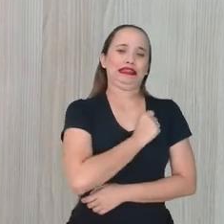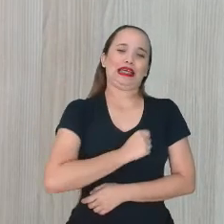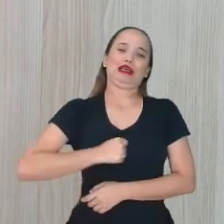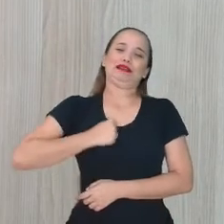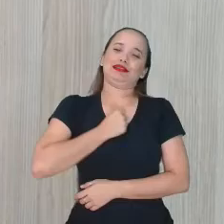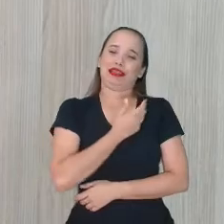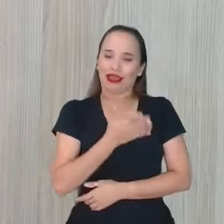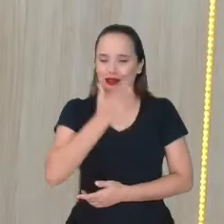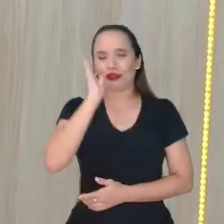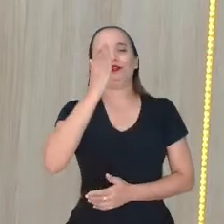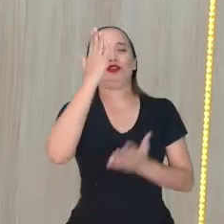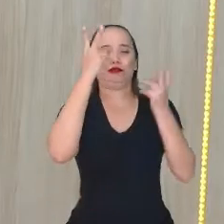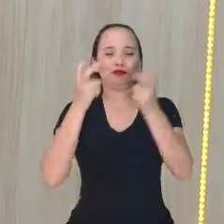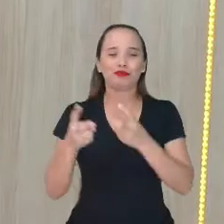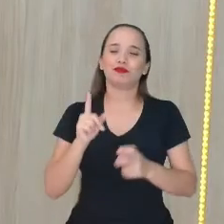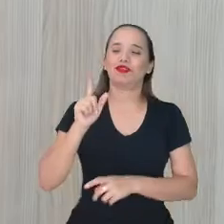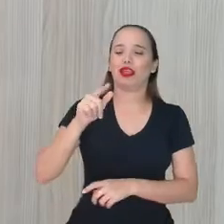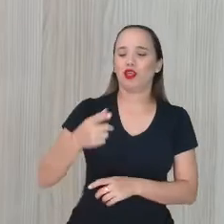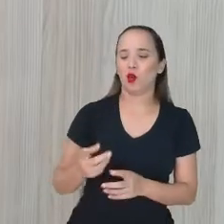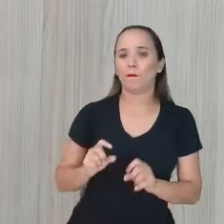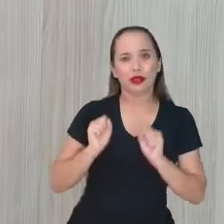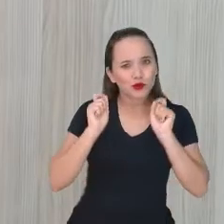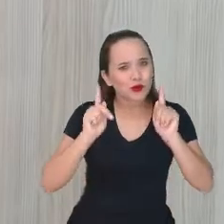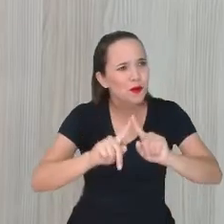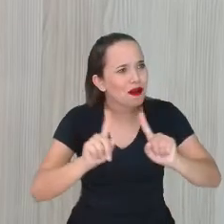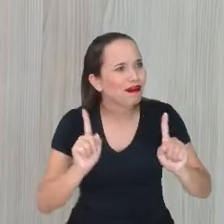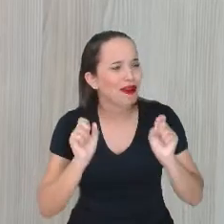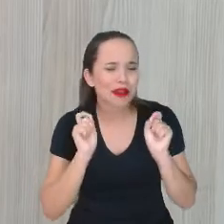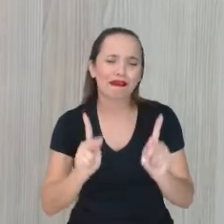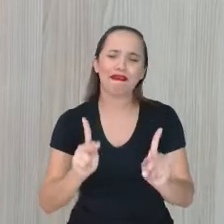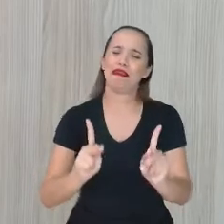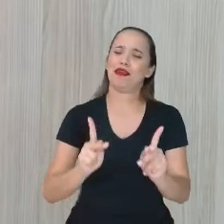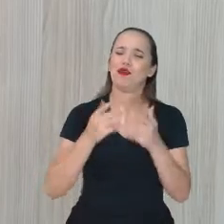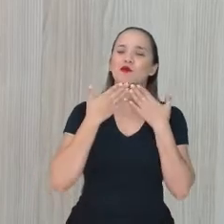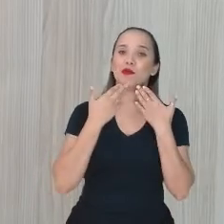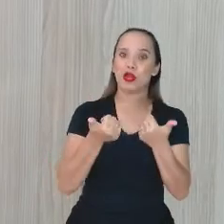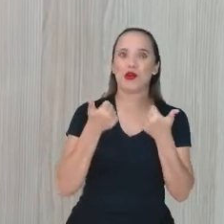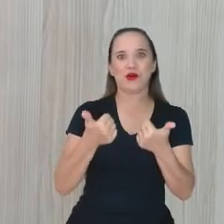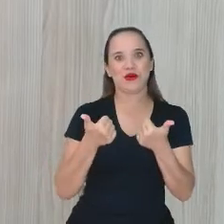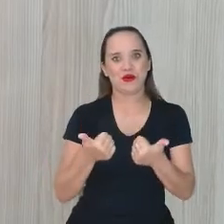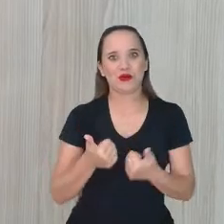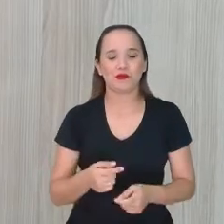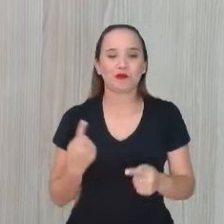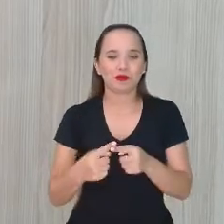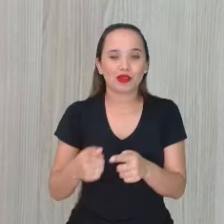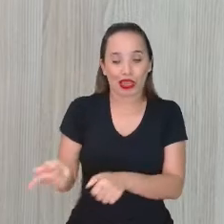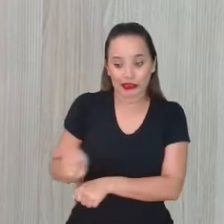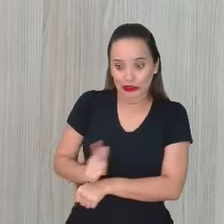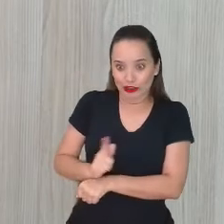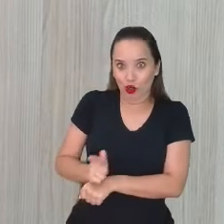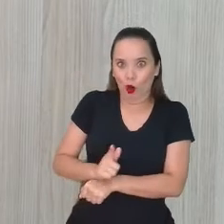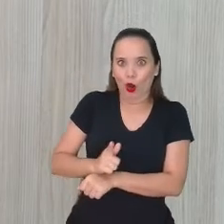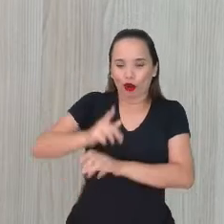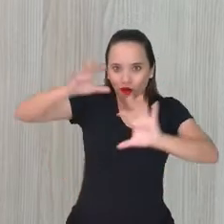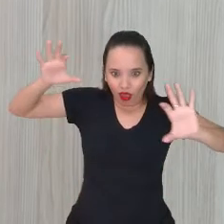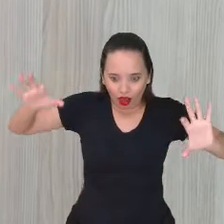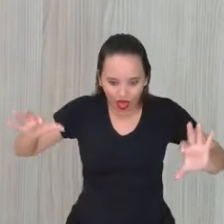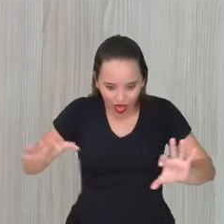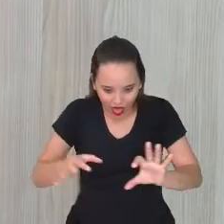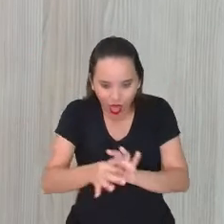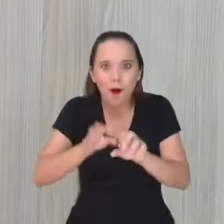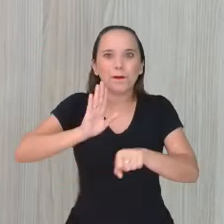com saudade, mas tudo certo, nada errado também, dialoga melhor ainda, Sim. Porque a geografia conversa muito mais com a